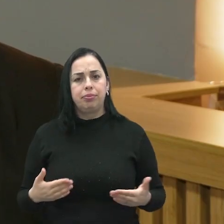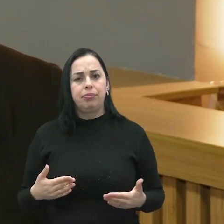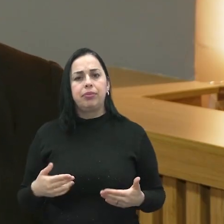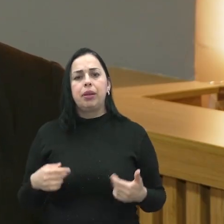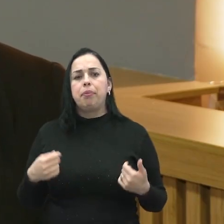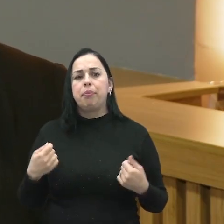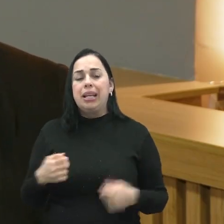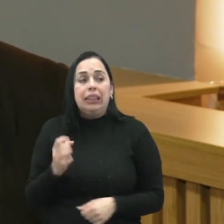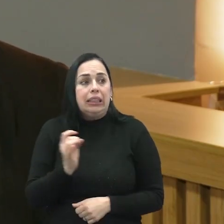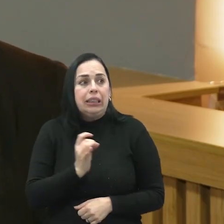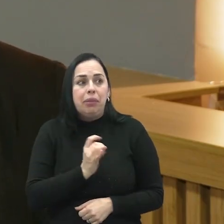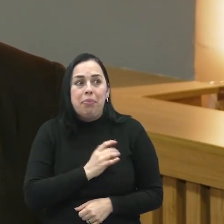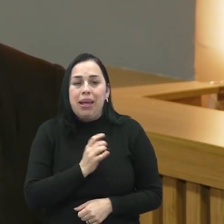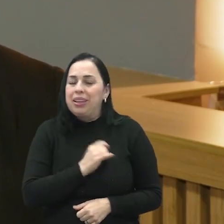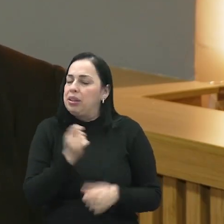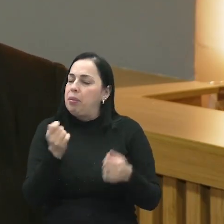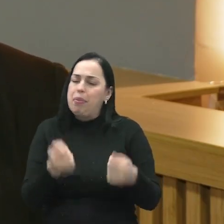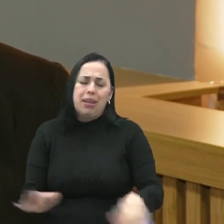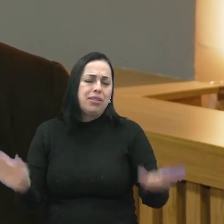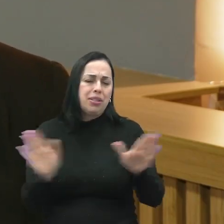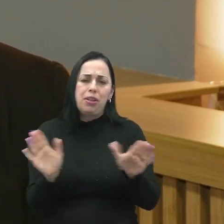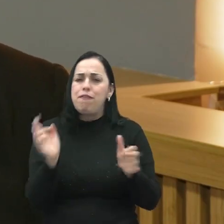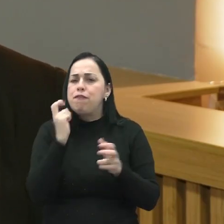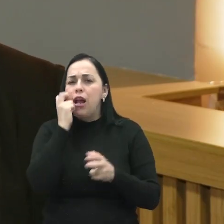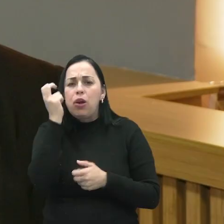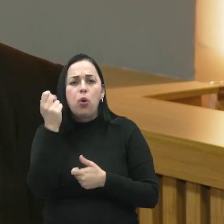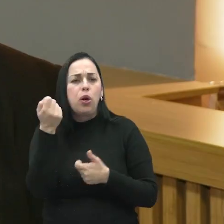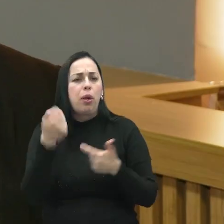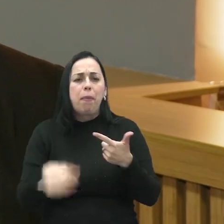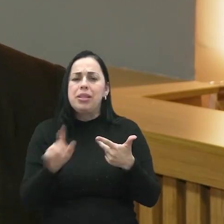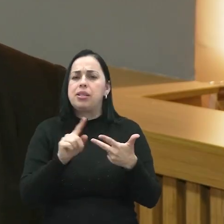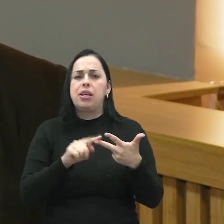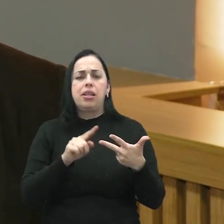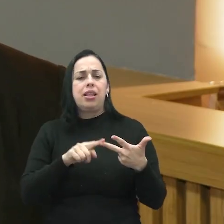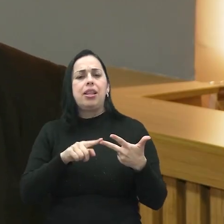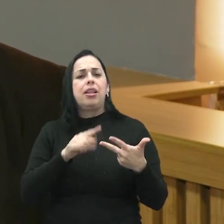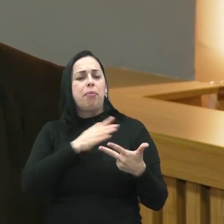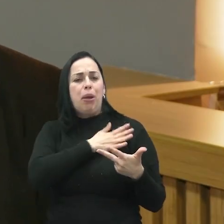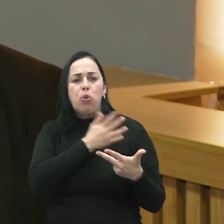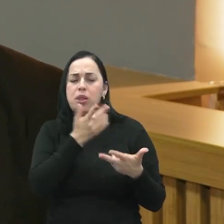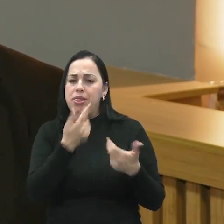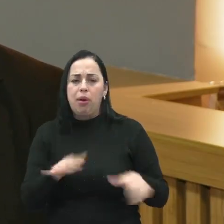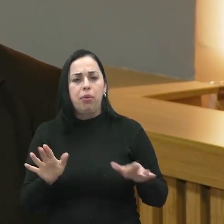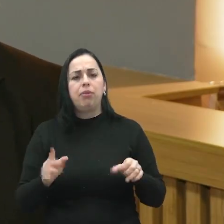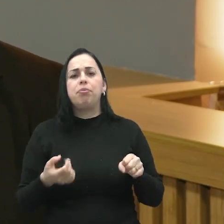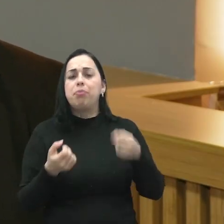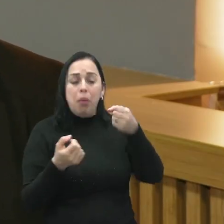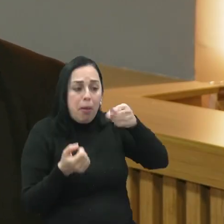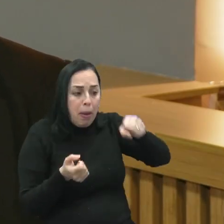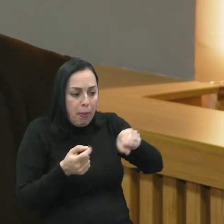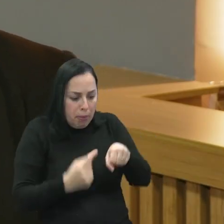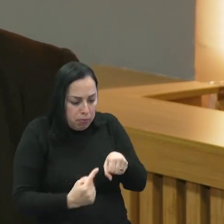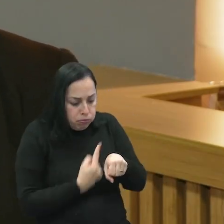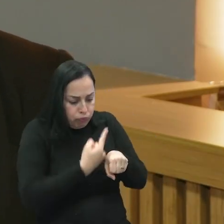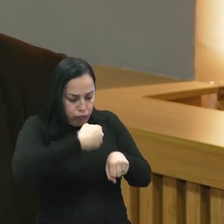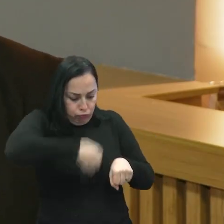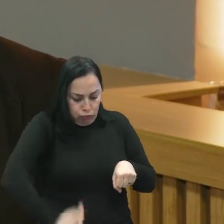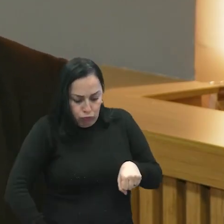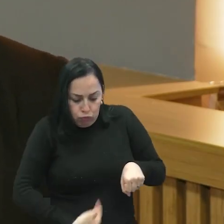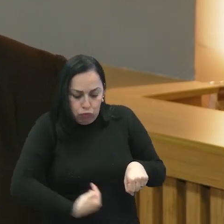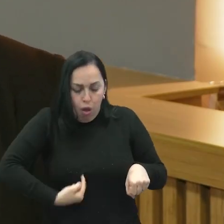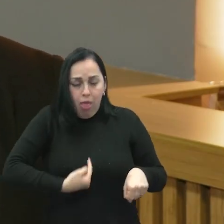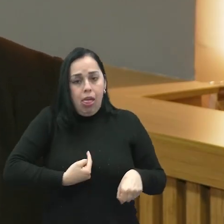gente não pode ter medo, não pode ter vergonha, não pode ter um preconceito com a colonoscopia. A gente precisa realmente fazer para